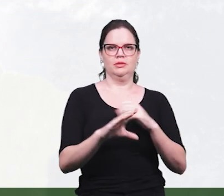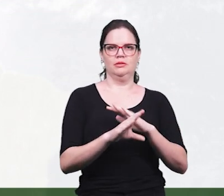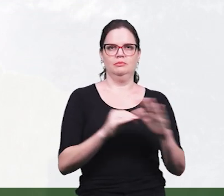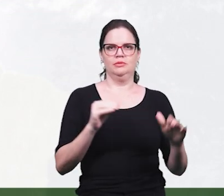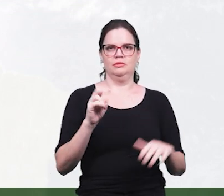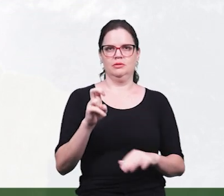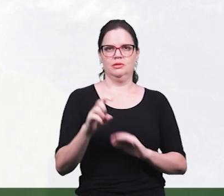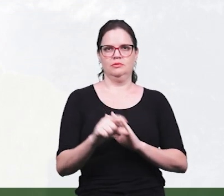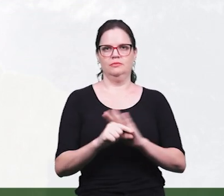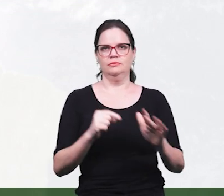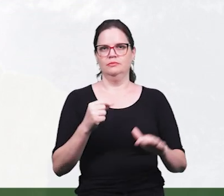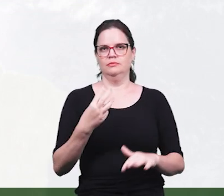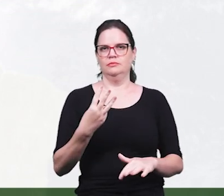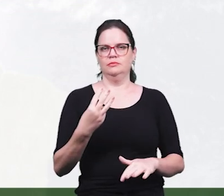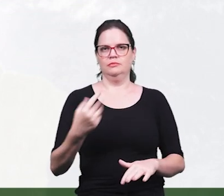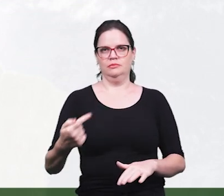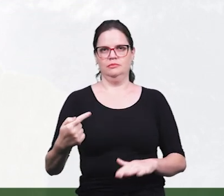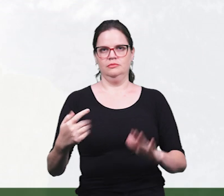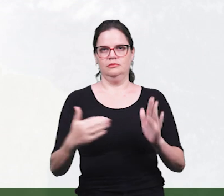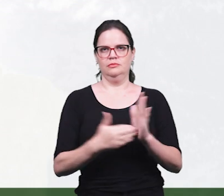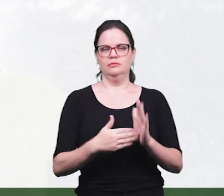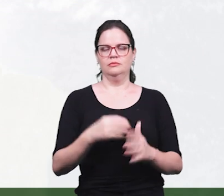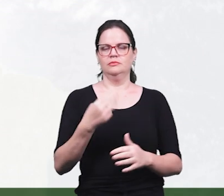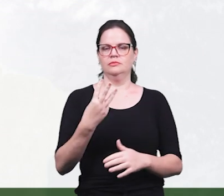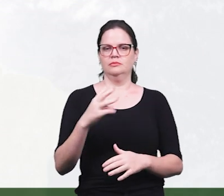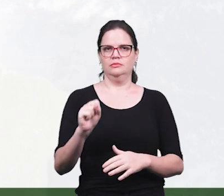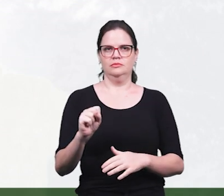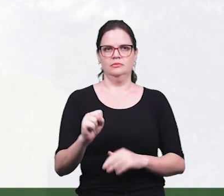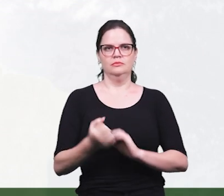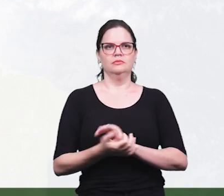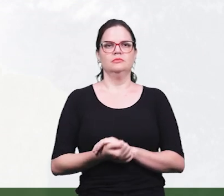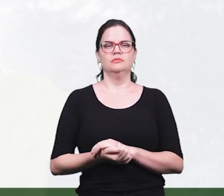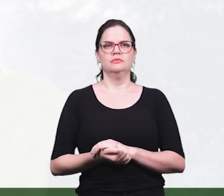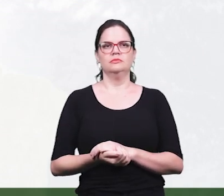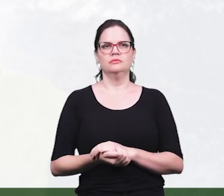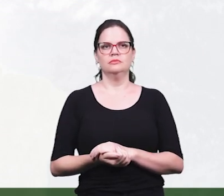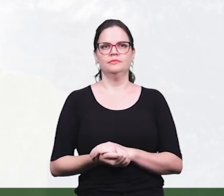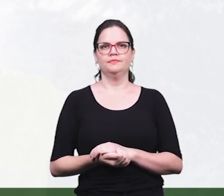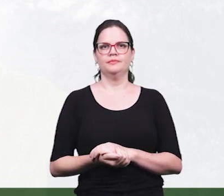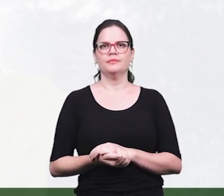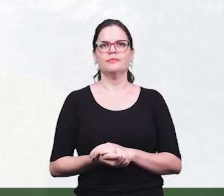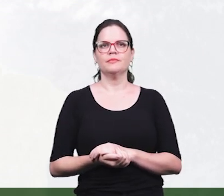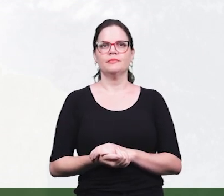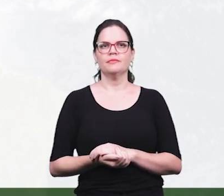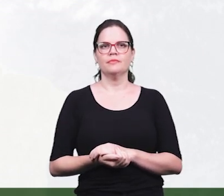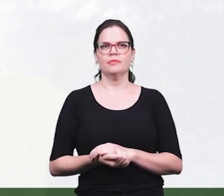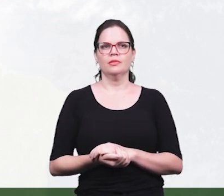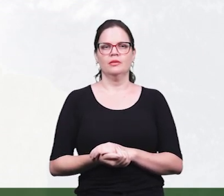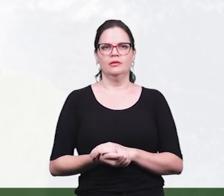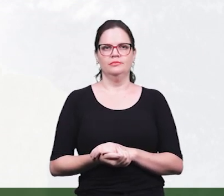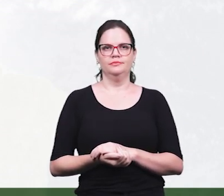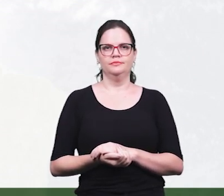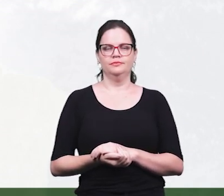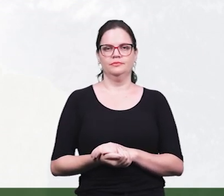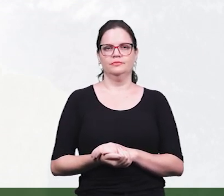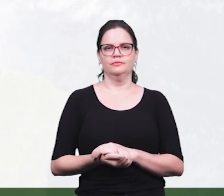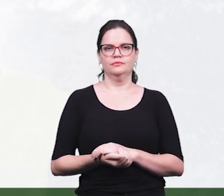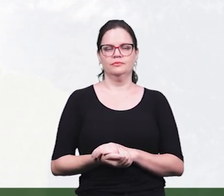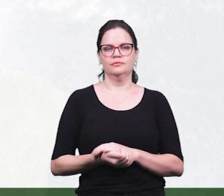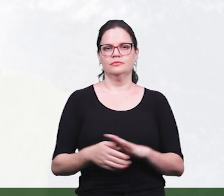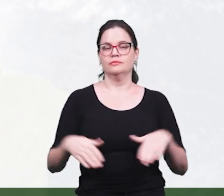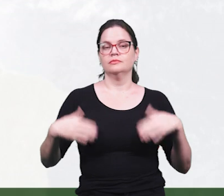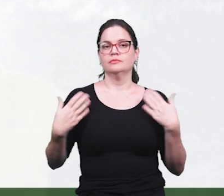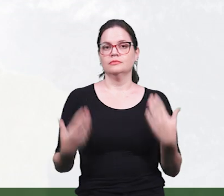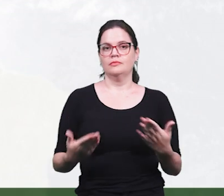capítulo 5, versículos 37 e 38, então a pergunta é a seguinte,